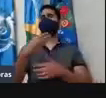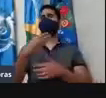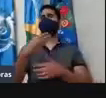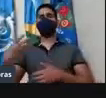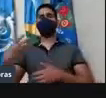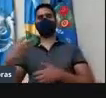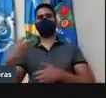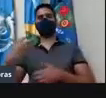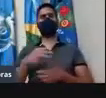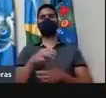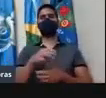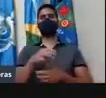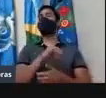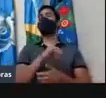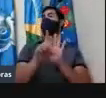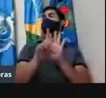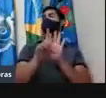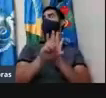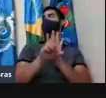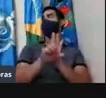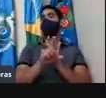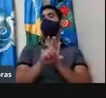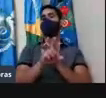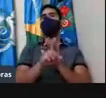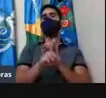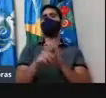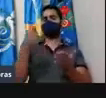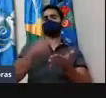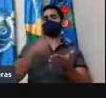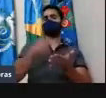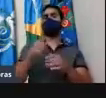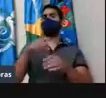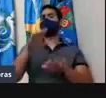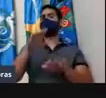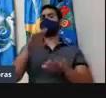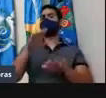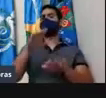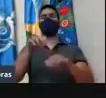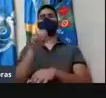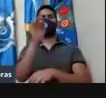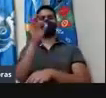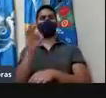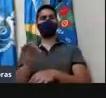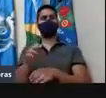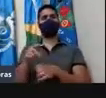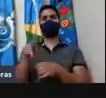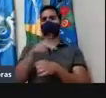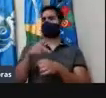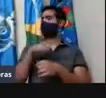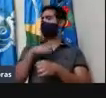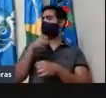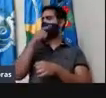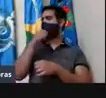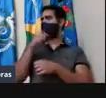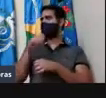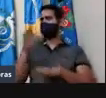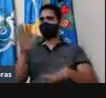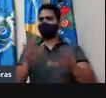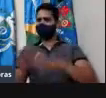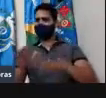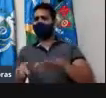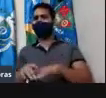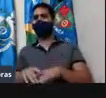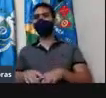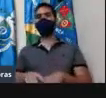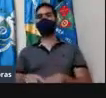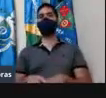Se a lei for realmente cumprida, 90% de todo esse país vai ter o esgoto tratado. Como hoje, a gente já